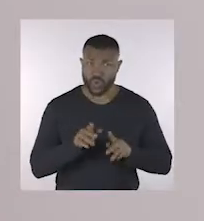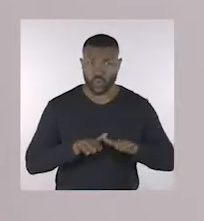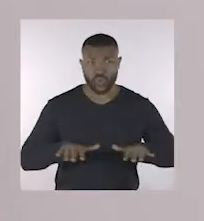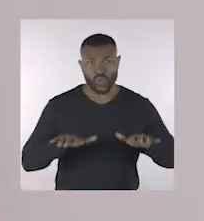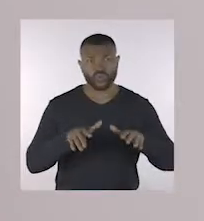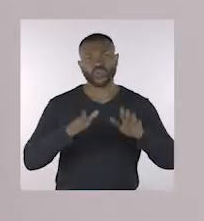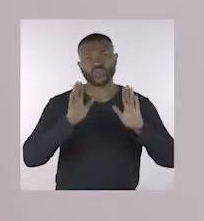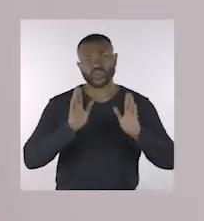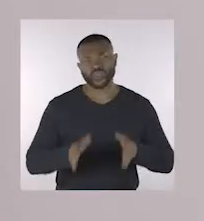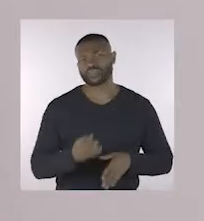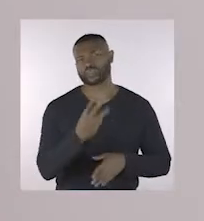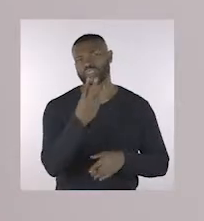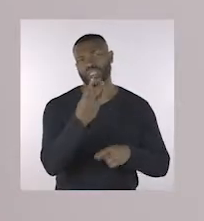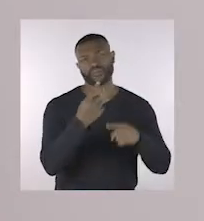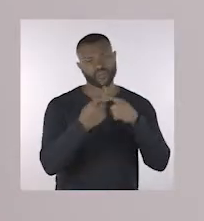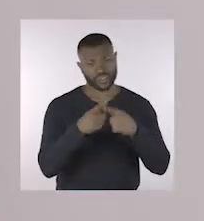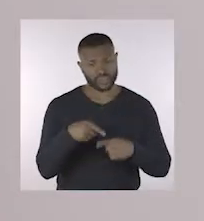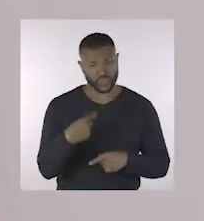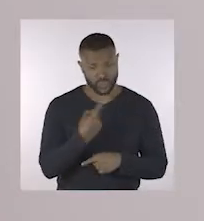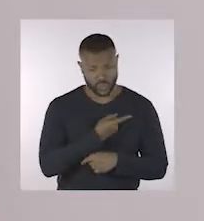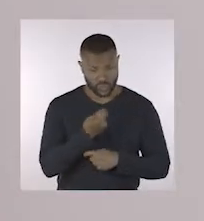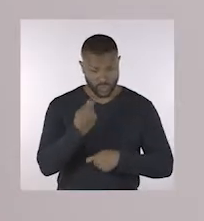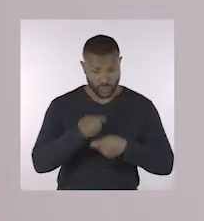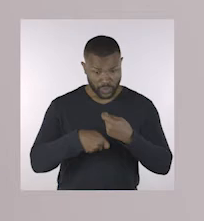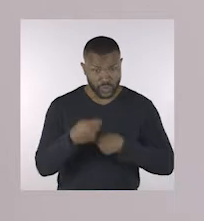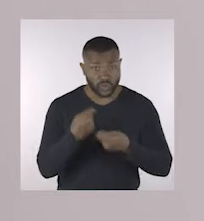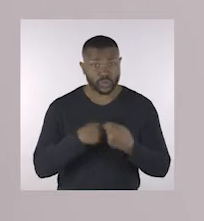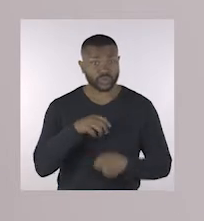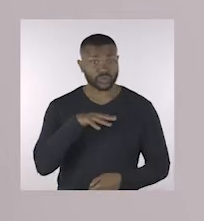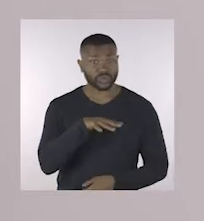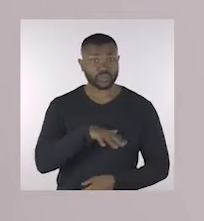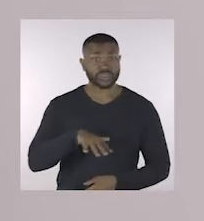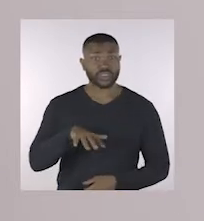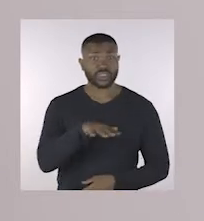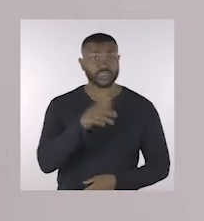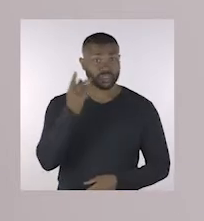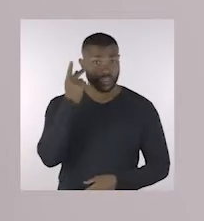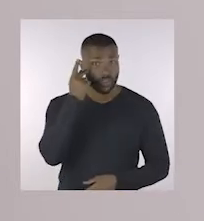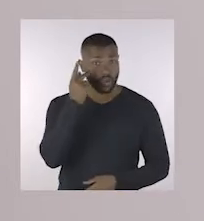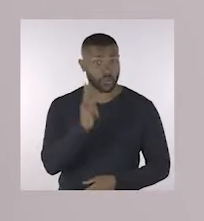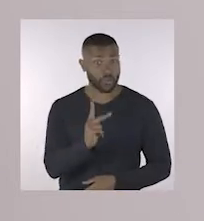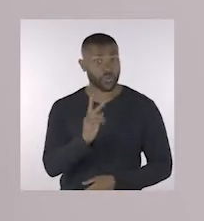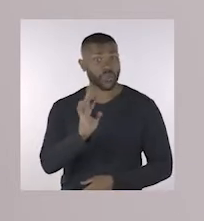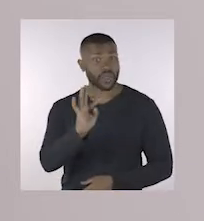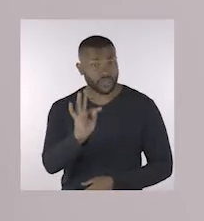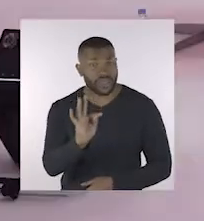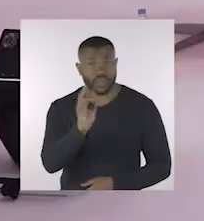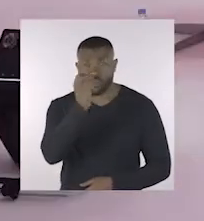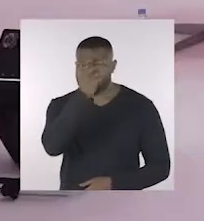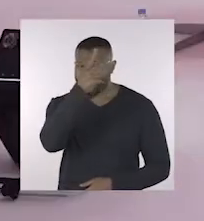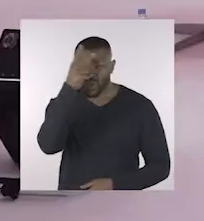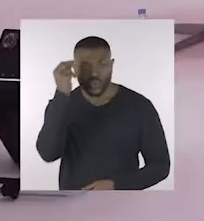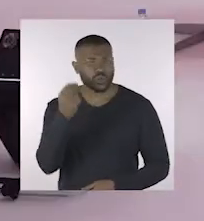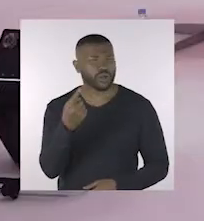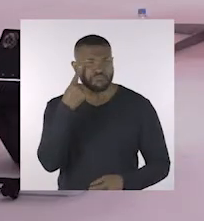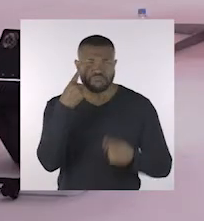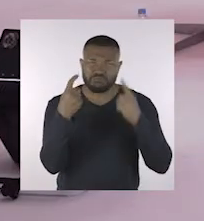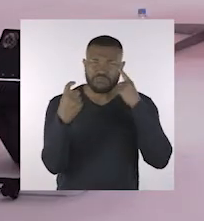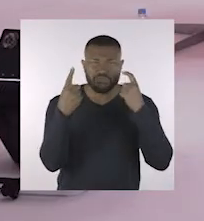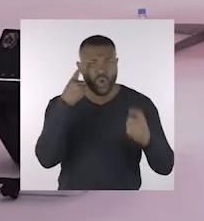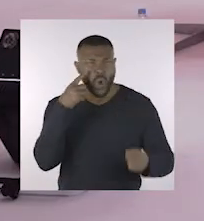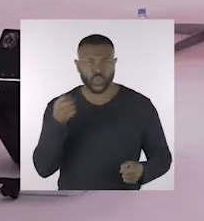várias vezes nas três vezes em que nós administramos a cidade de São Paulo o PT foram governos